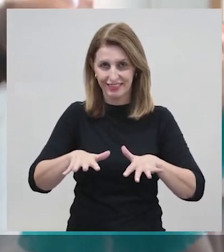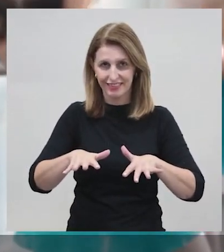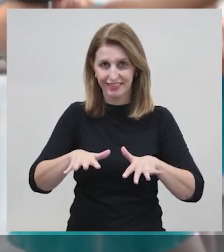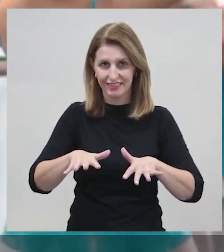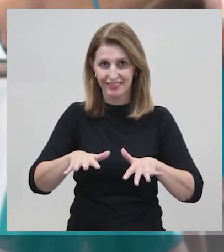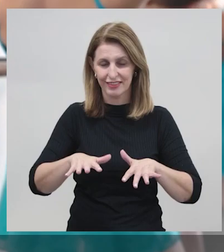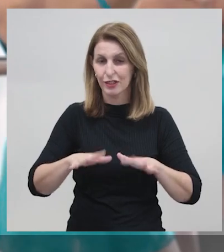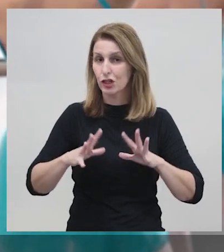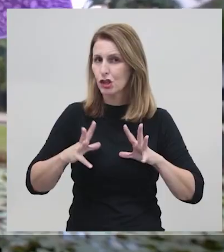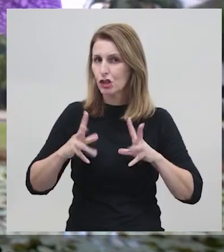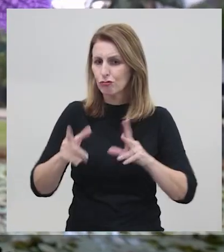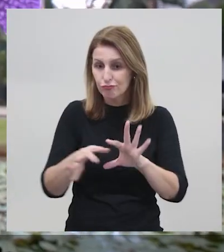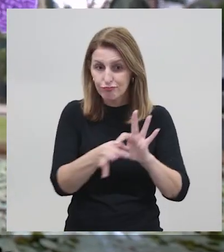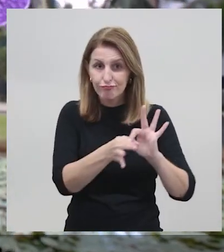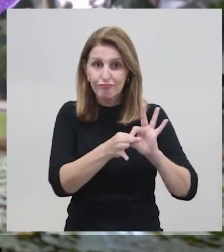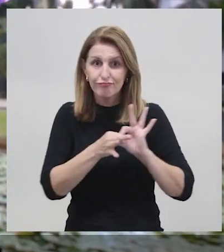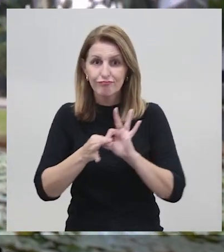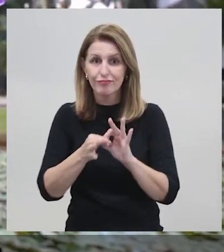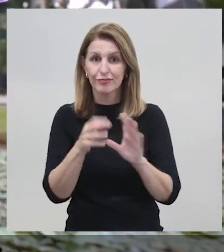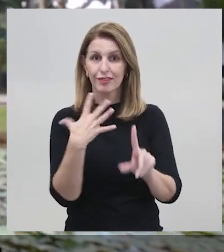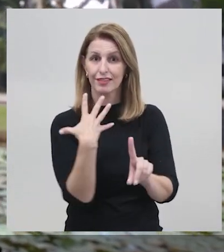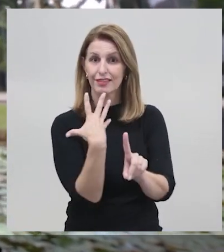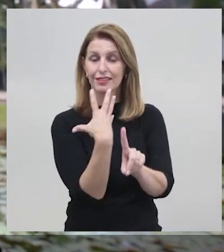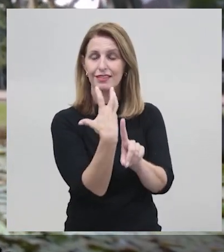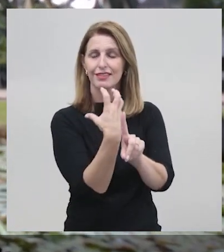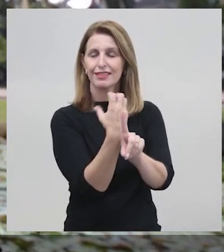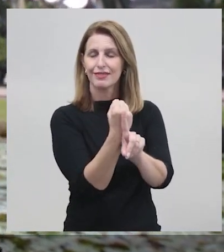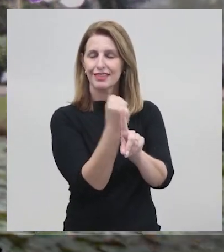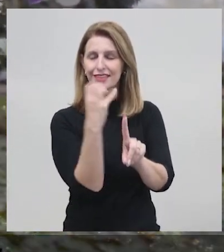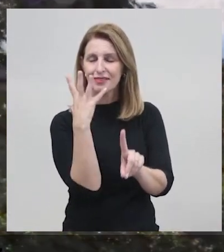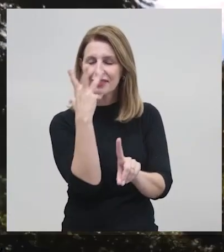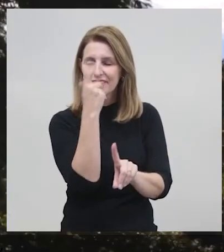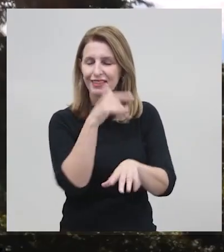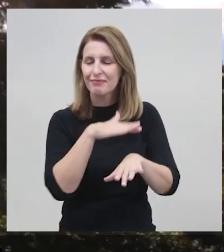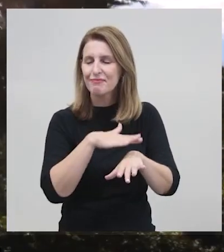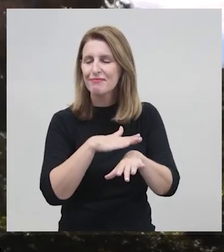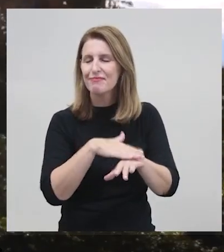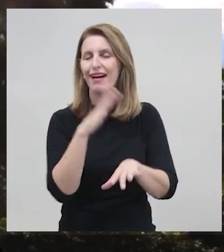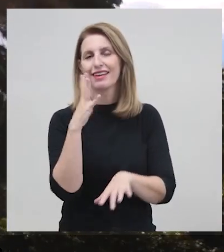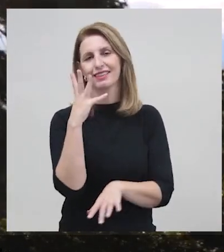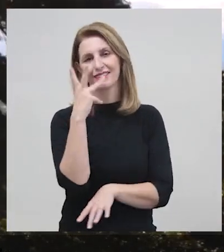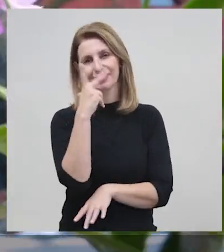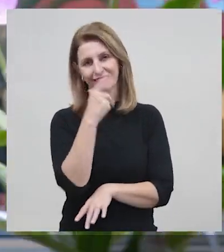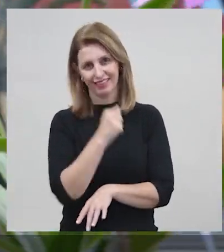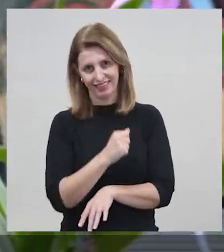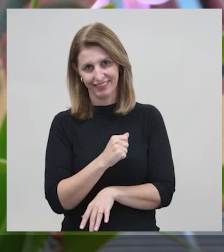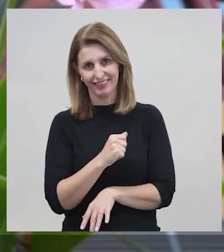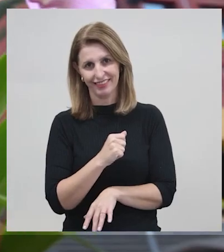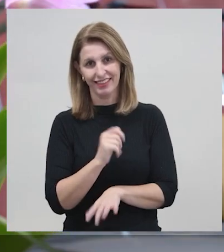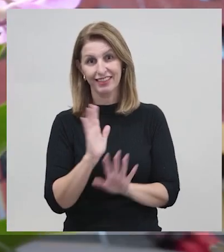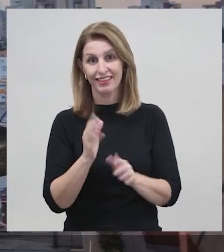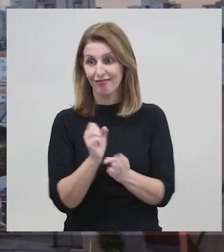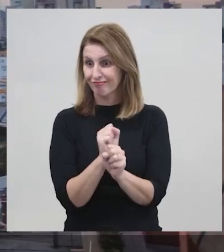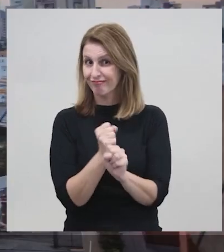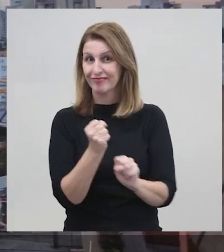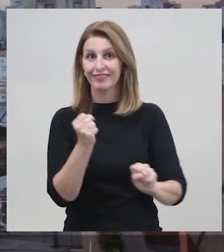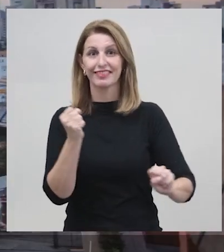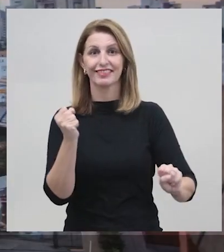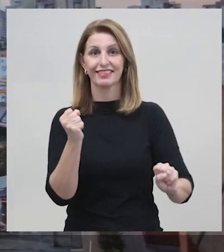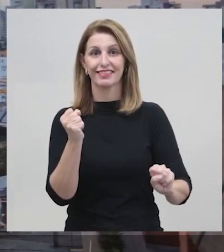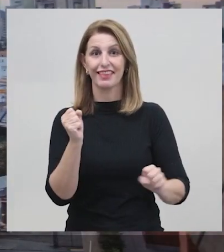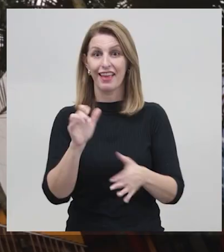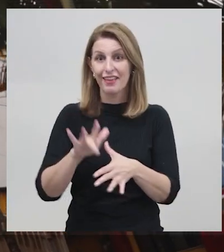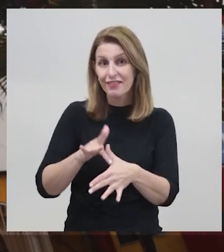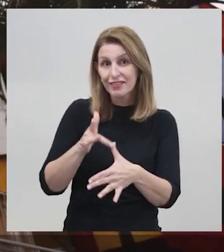movimento. Tudo numa ligação que inspira e embeleza ainda mais o que já é belo, já é